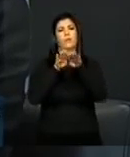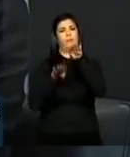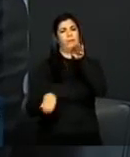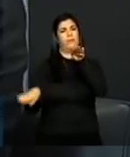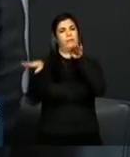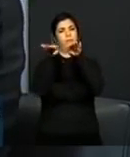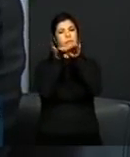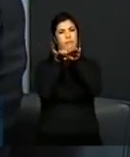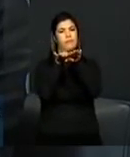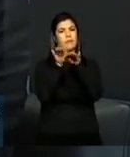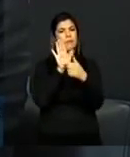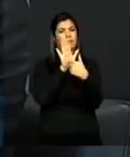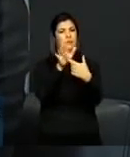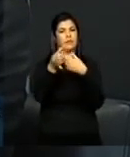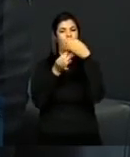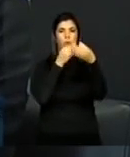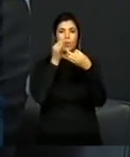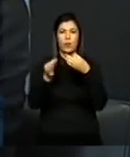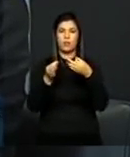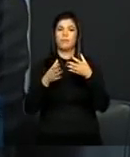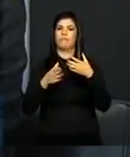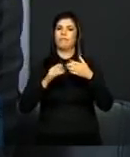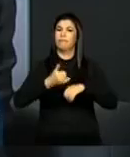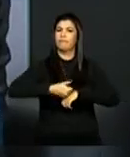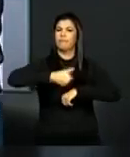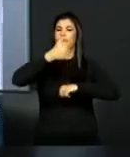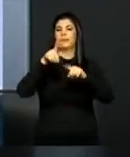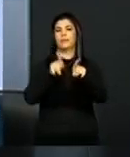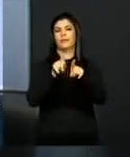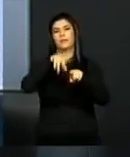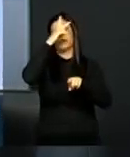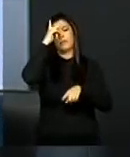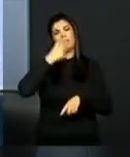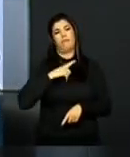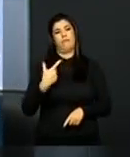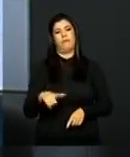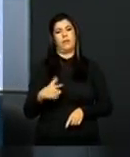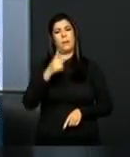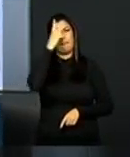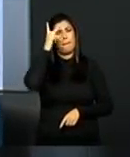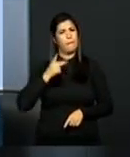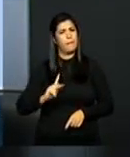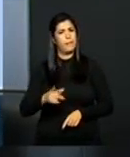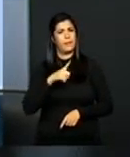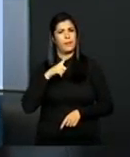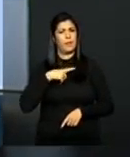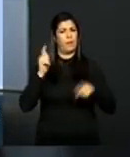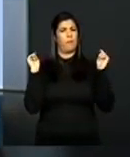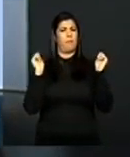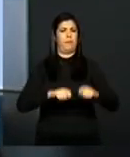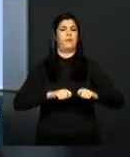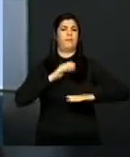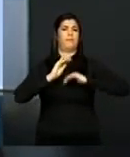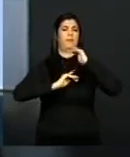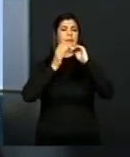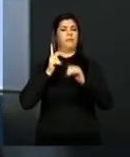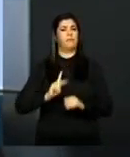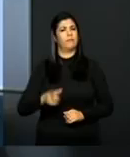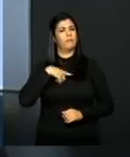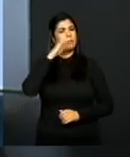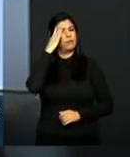de oportunidade. É dar oportunidade para quem não tinha, para quem sempre teve o potencial, sempre teve